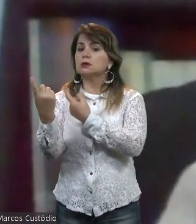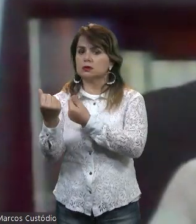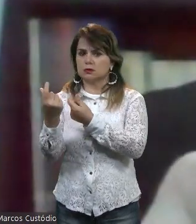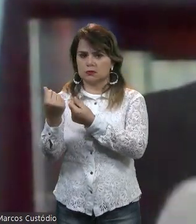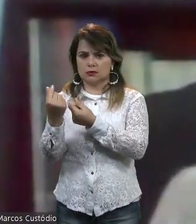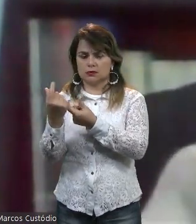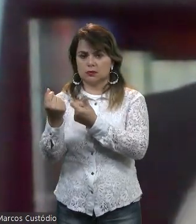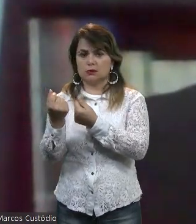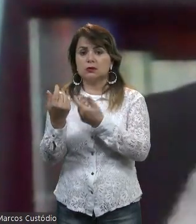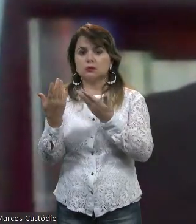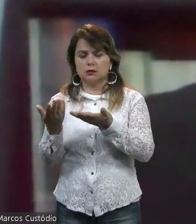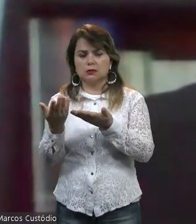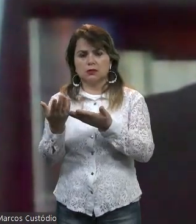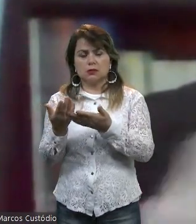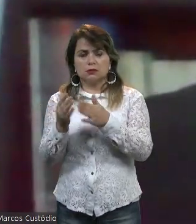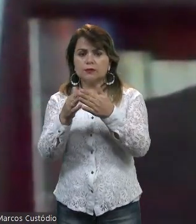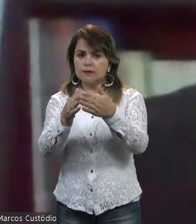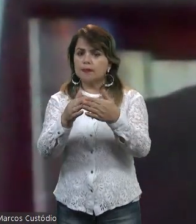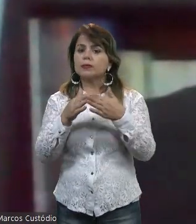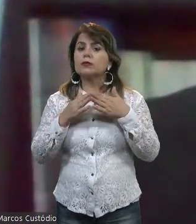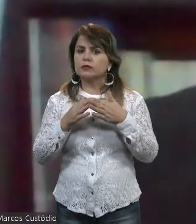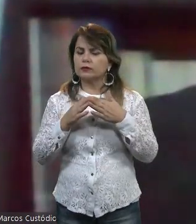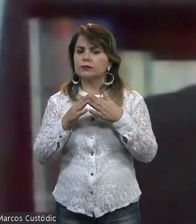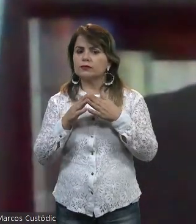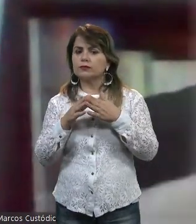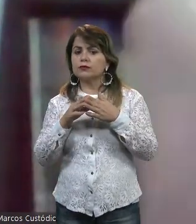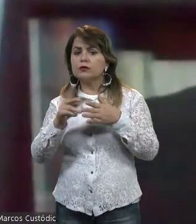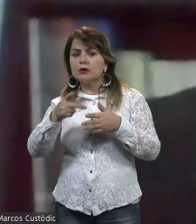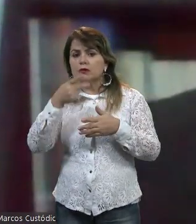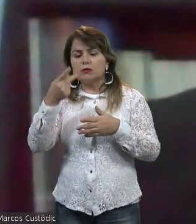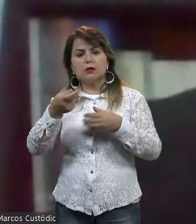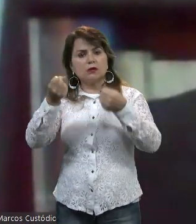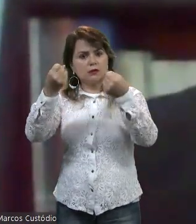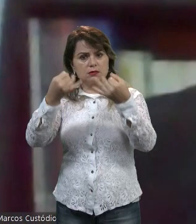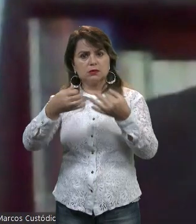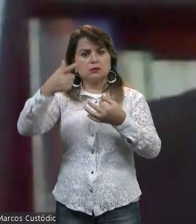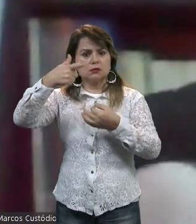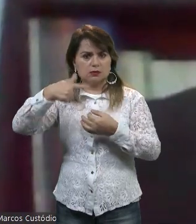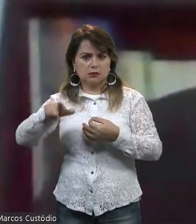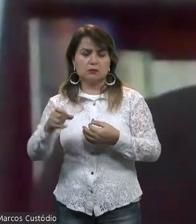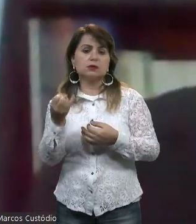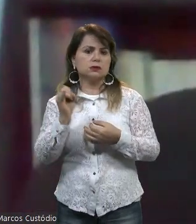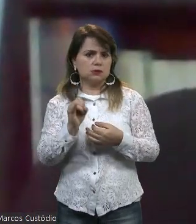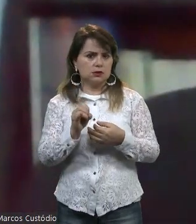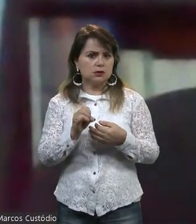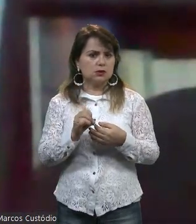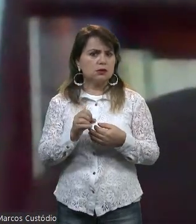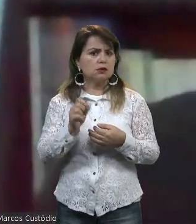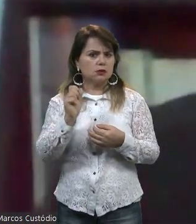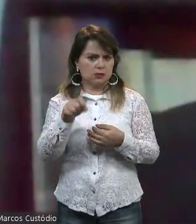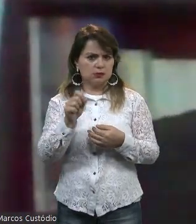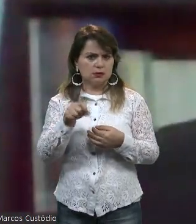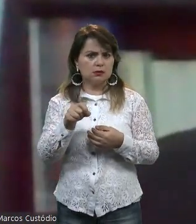e eu peço que Vossa Excelência reafirme isso, tanto quanto coloquei em questão de ordem, se é esse o procedimento que Vossa Excelência